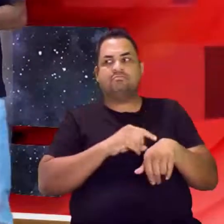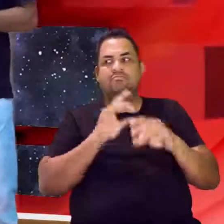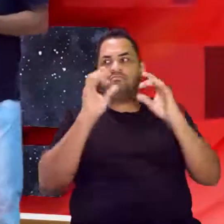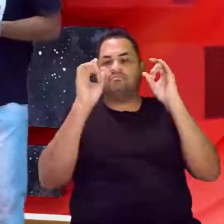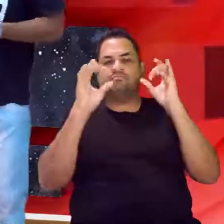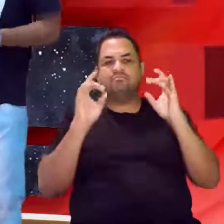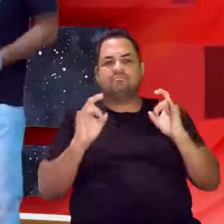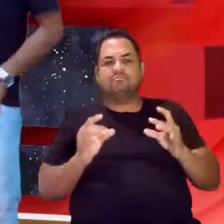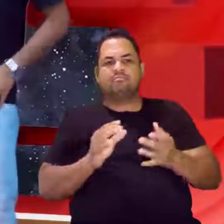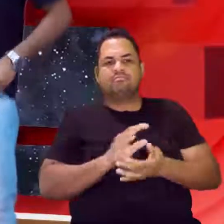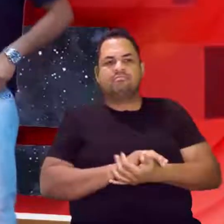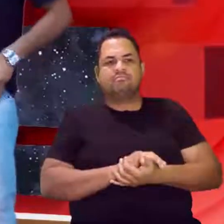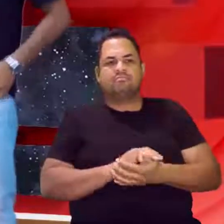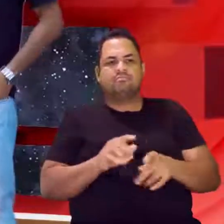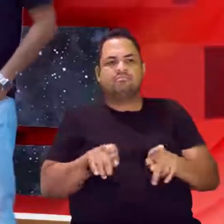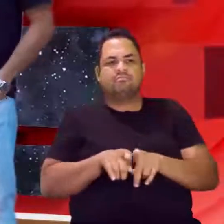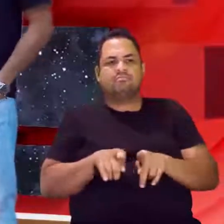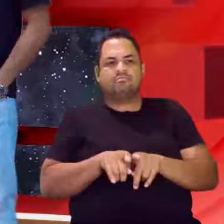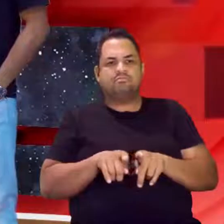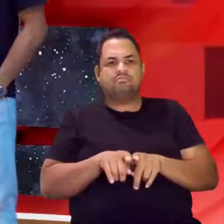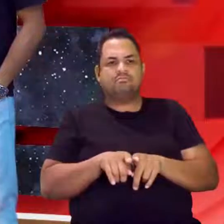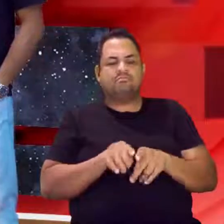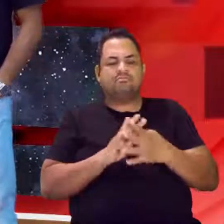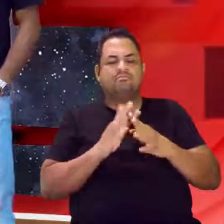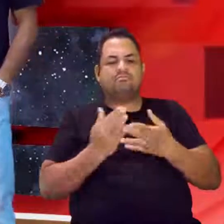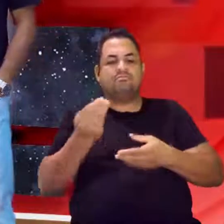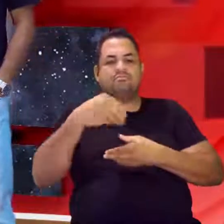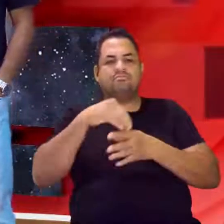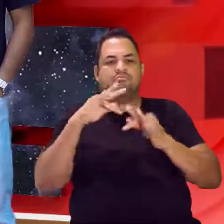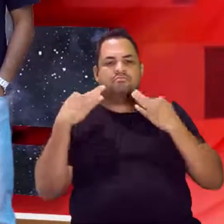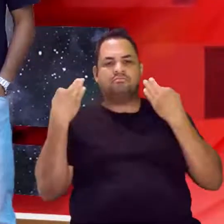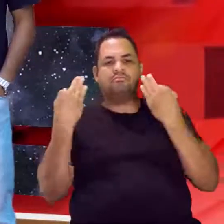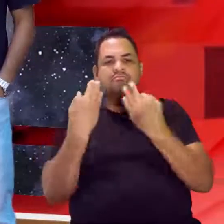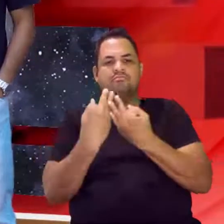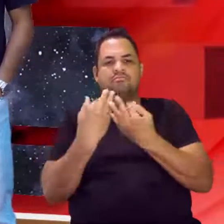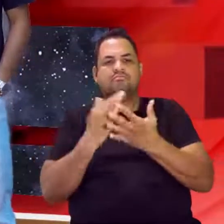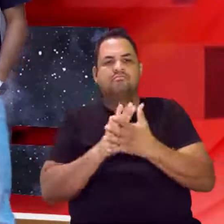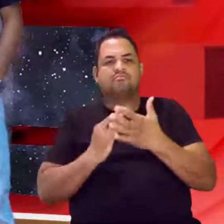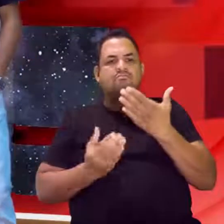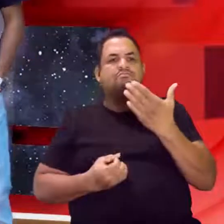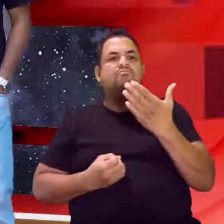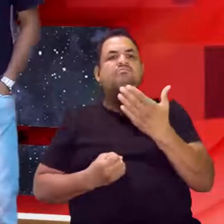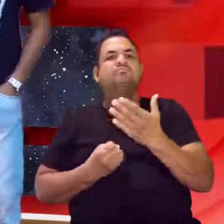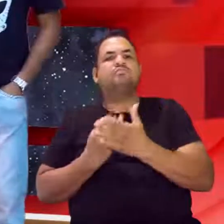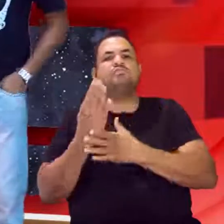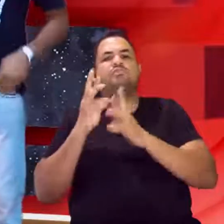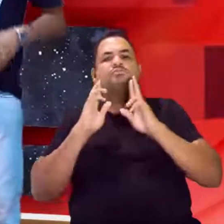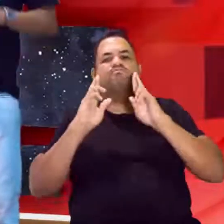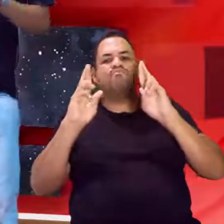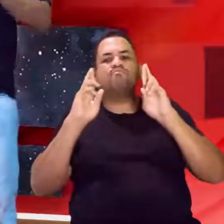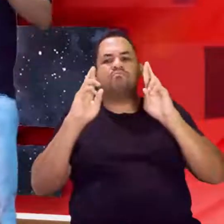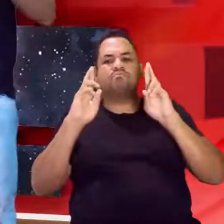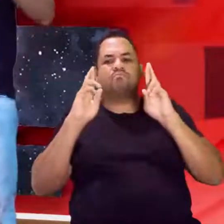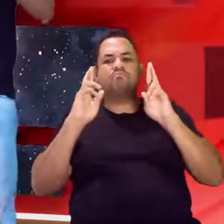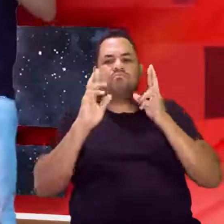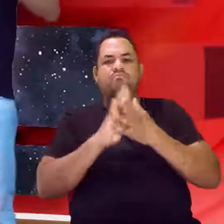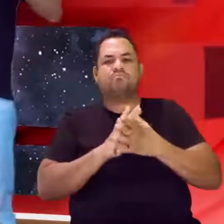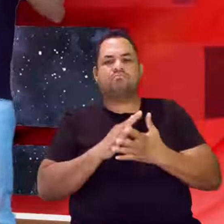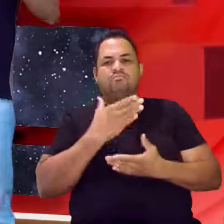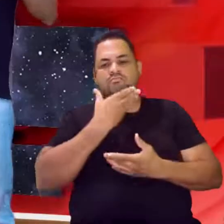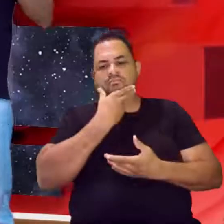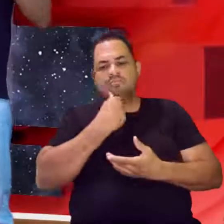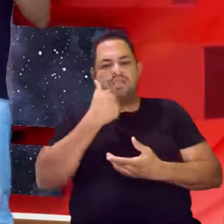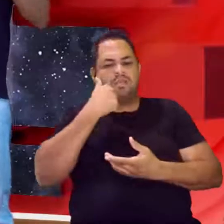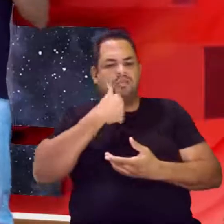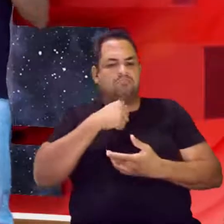especial na vida dos estudantes e também na família, né? Por quê? Porque se gera expectativas, né? Os pais não